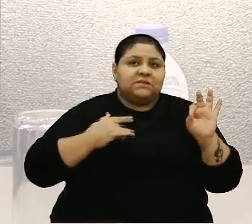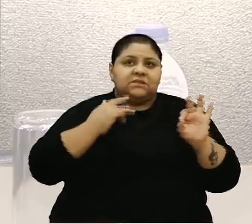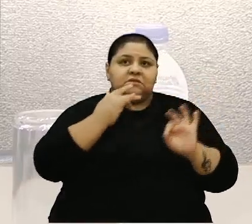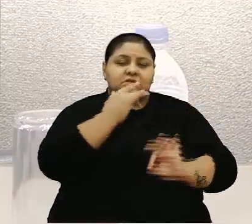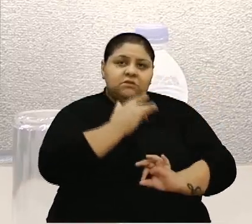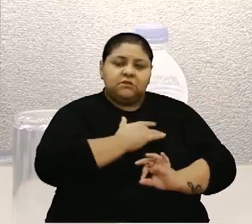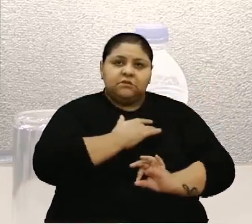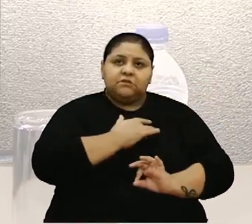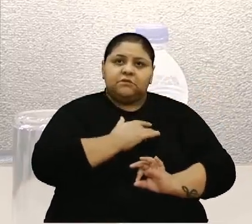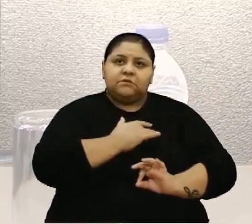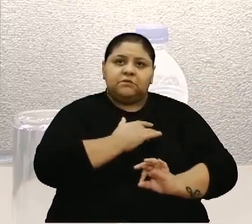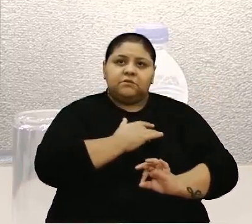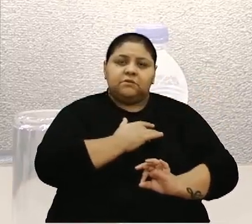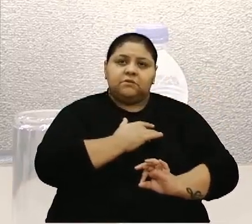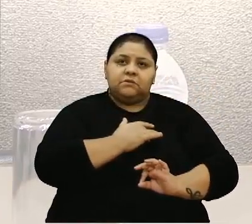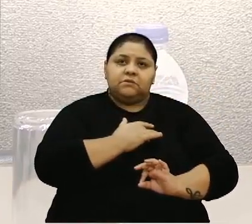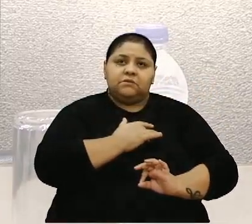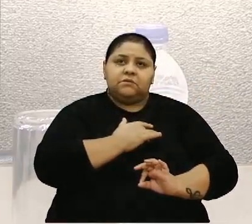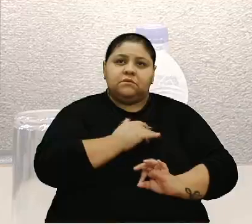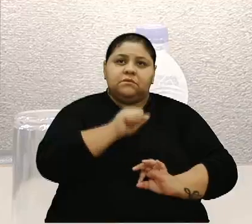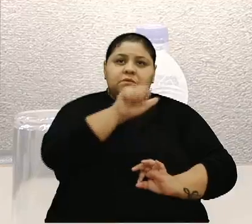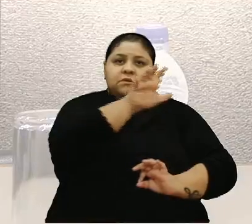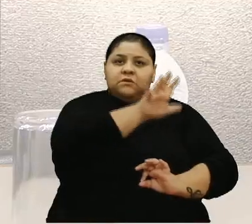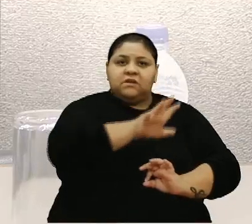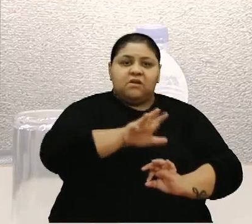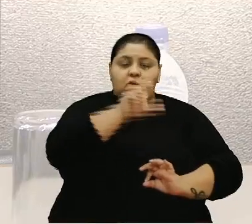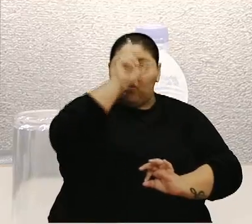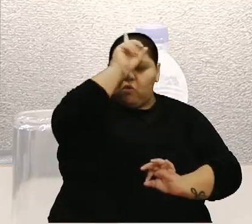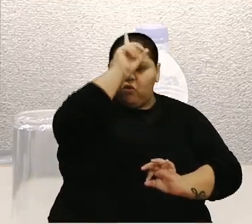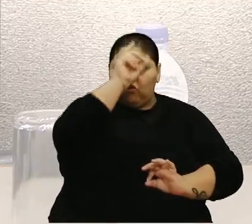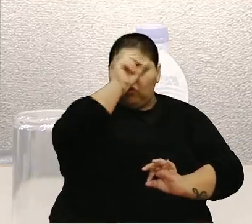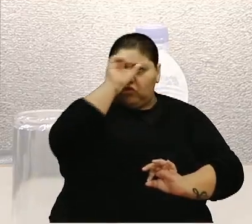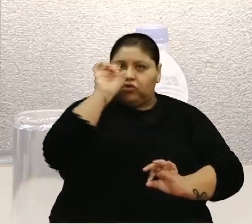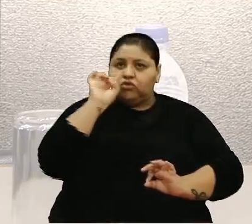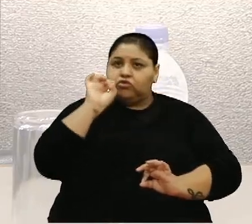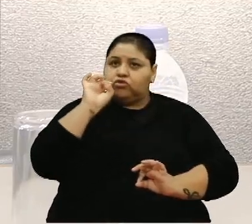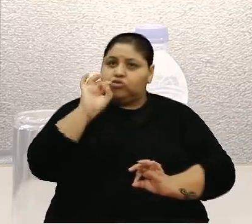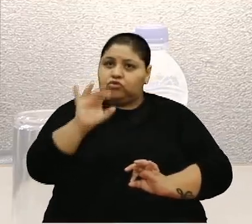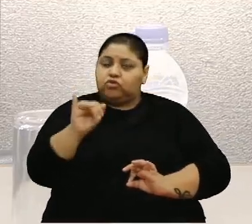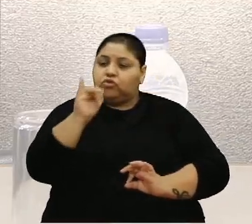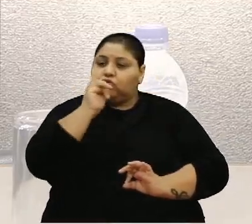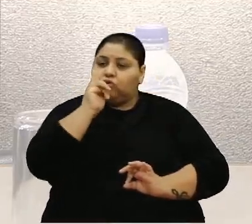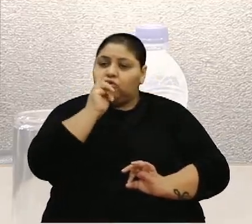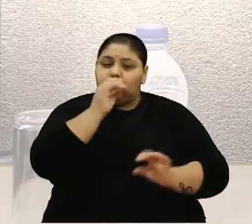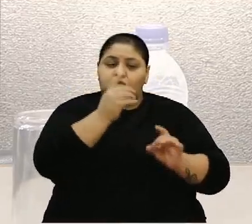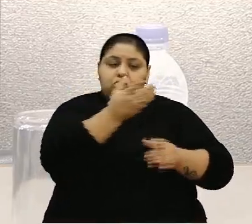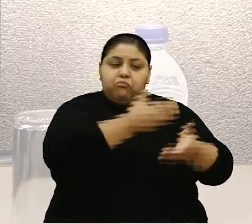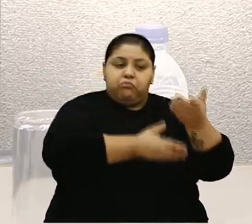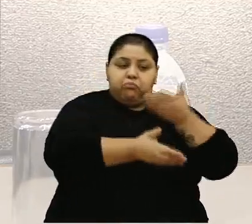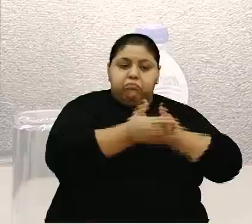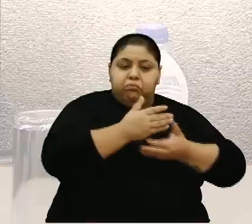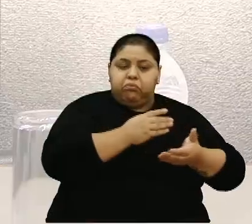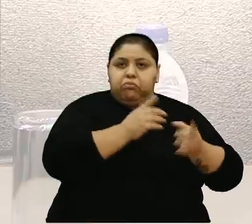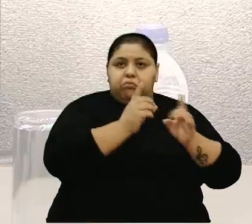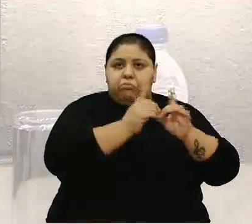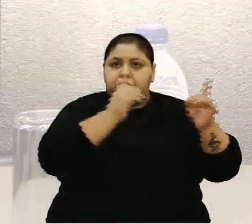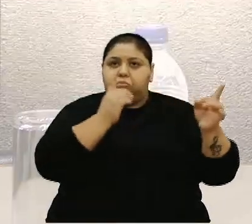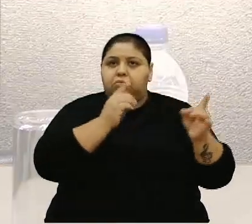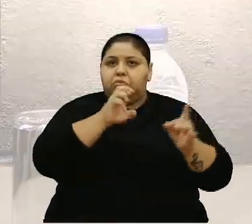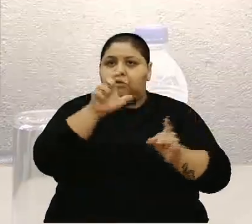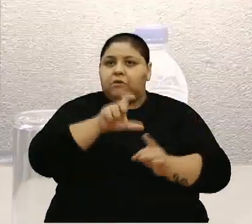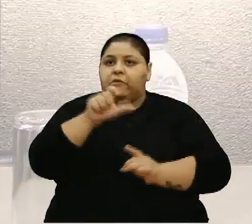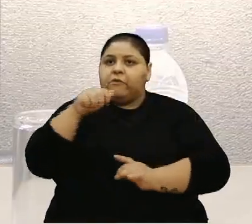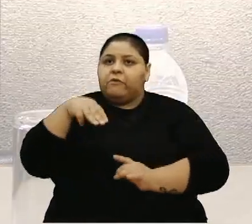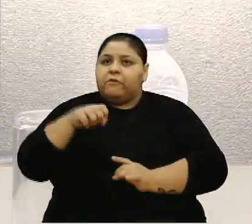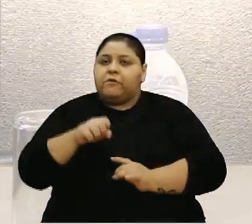que não cubra a área hospitalar. Somente, por exemplo, consultas, exames, esse tipo de coisa, para quê? Para que o